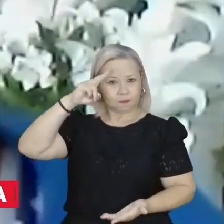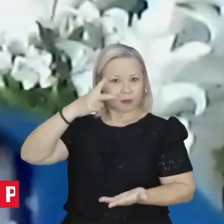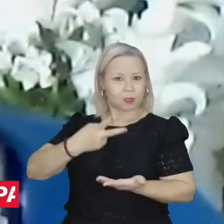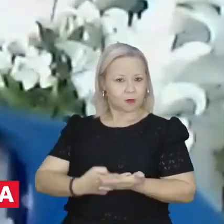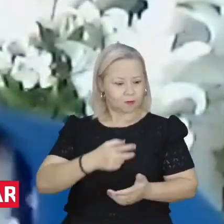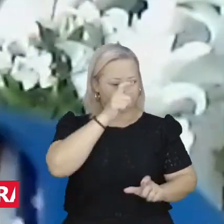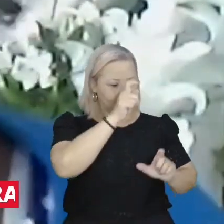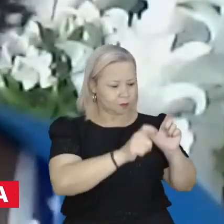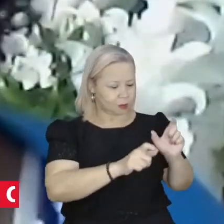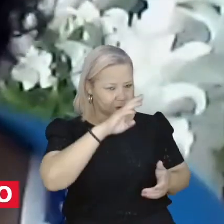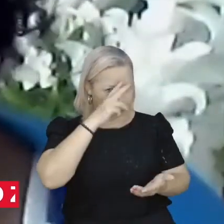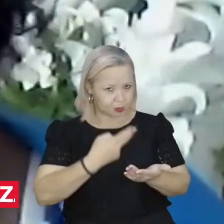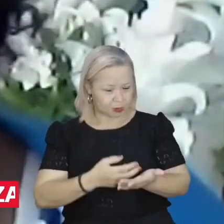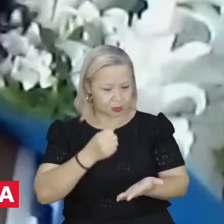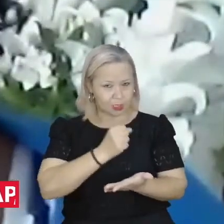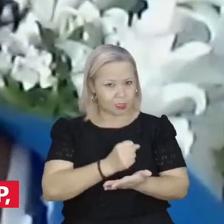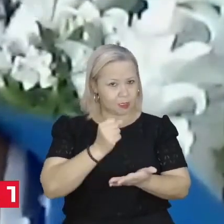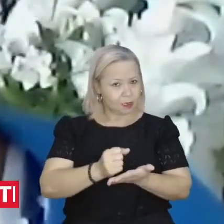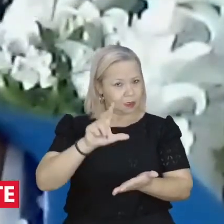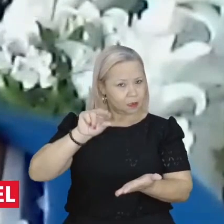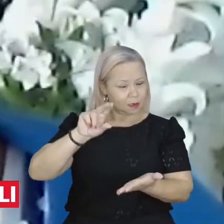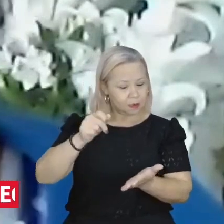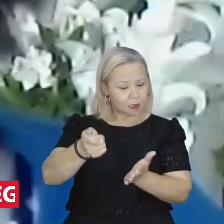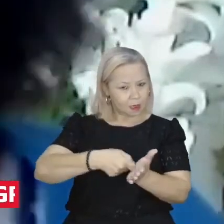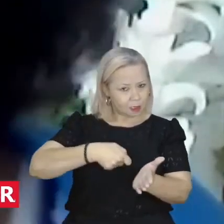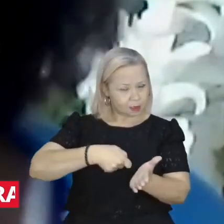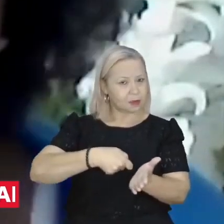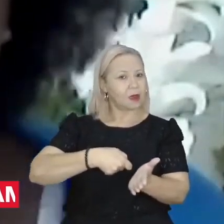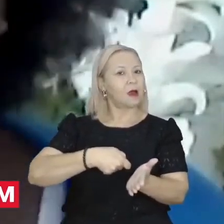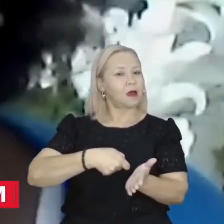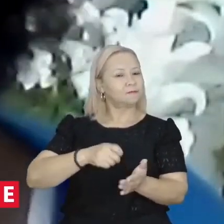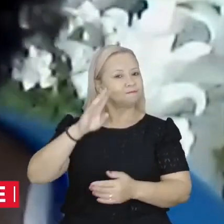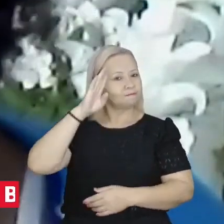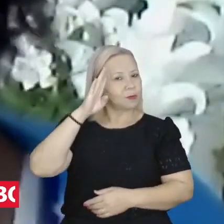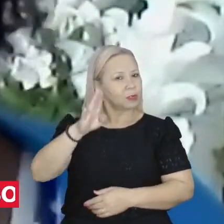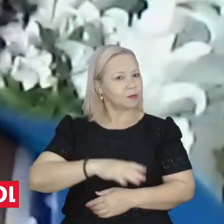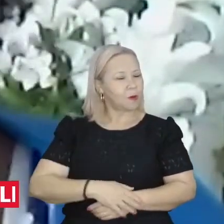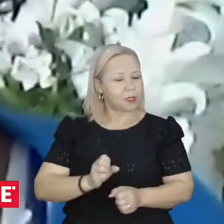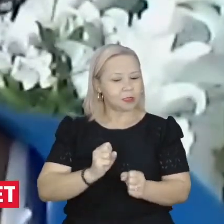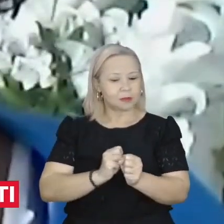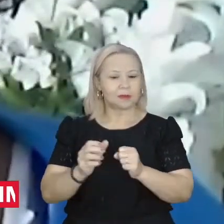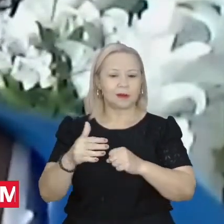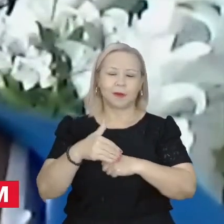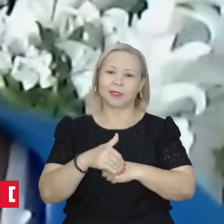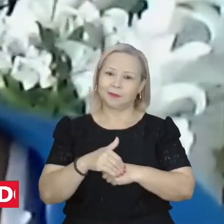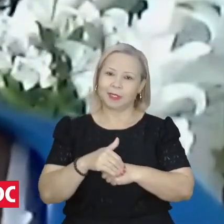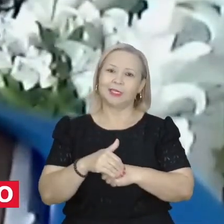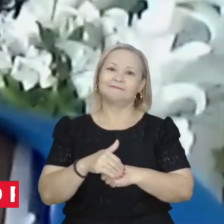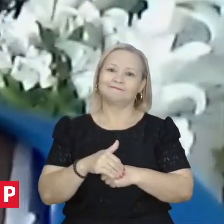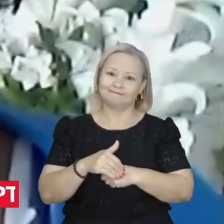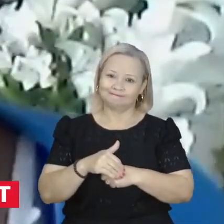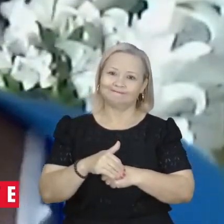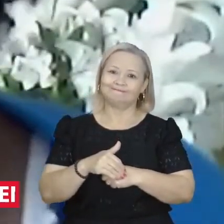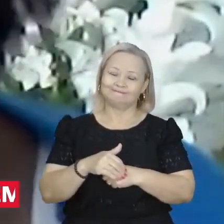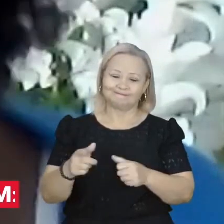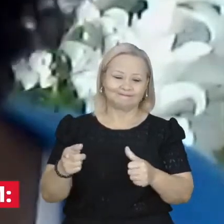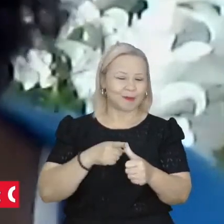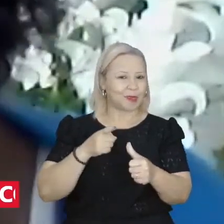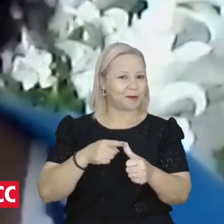elas tiveram a oportunidade de, no governo da Dilma, né, eu